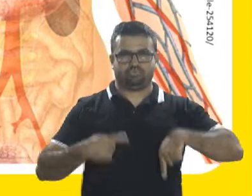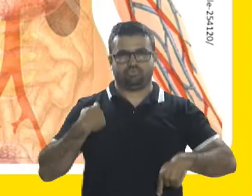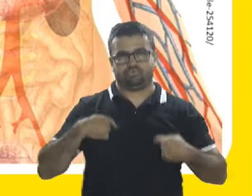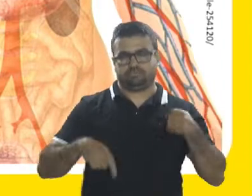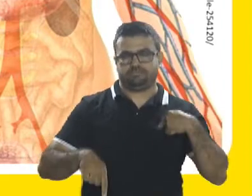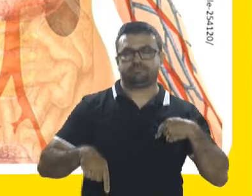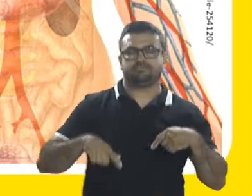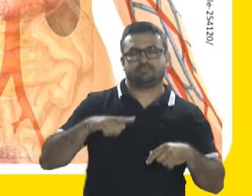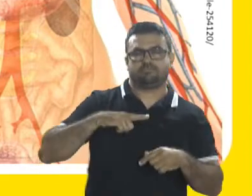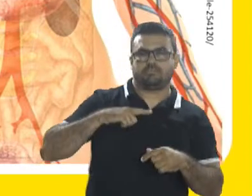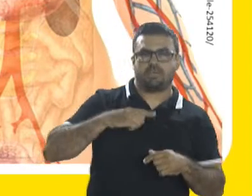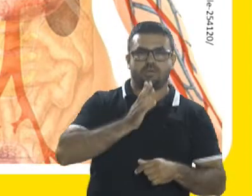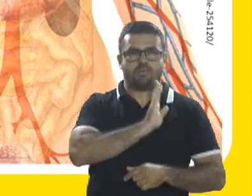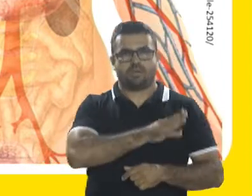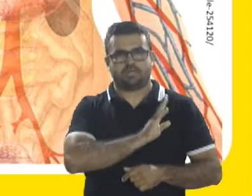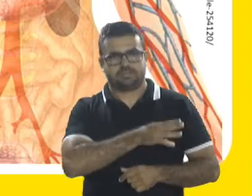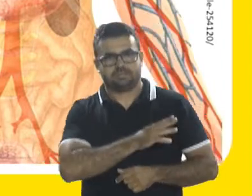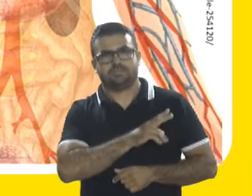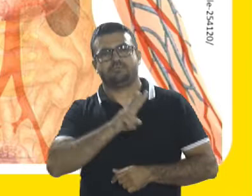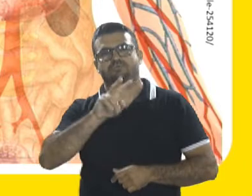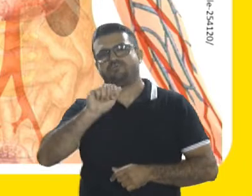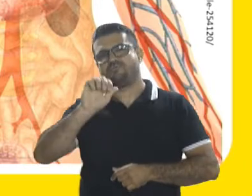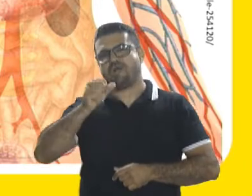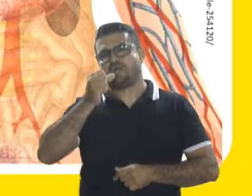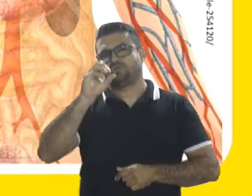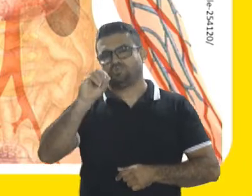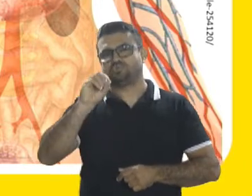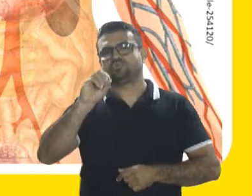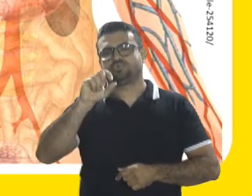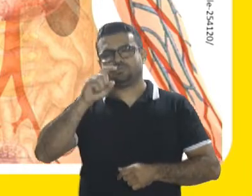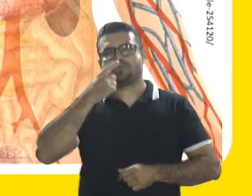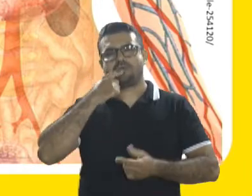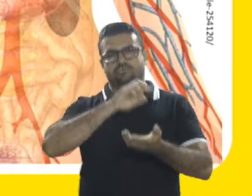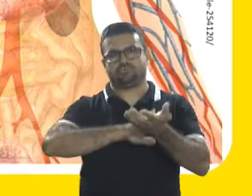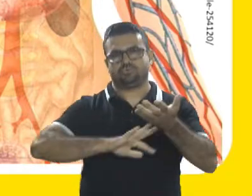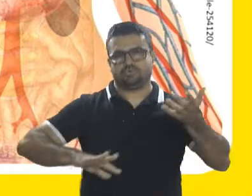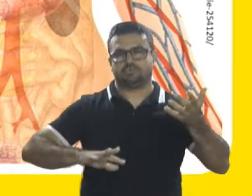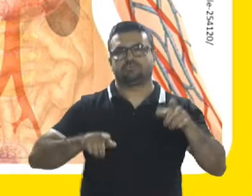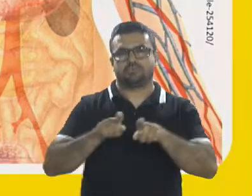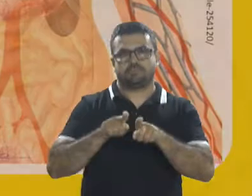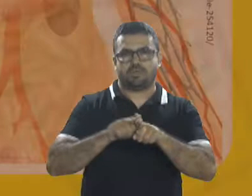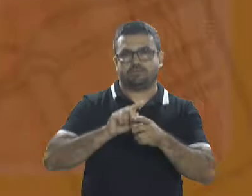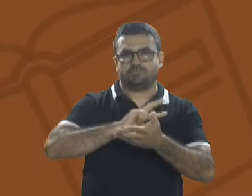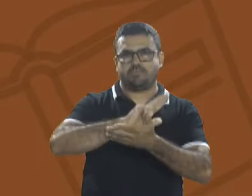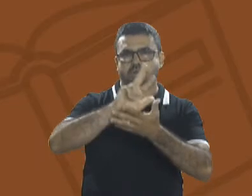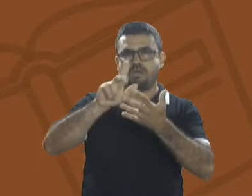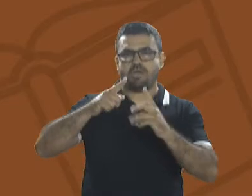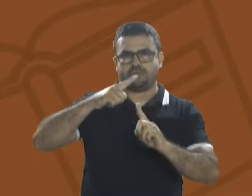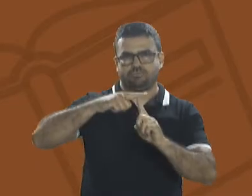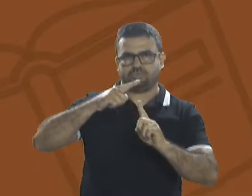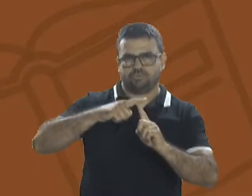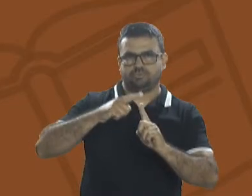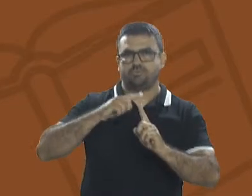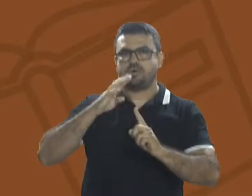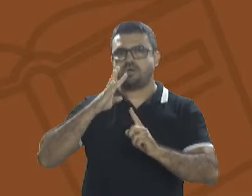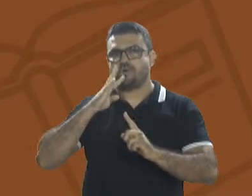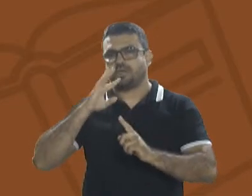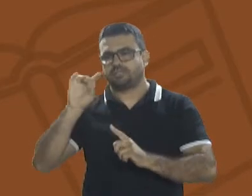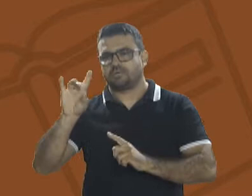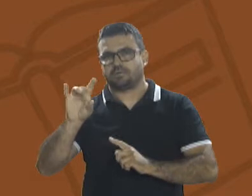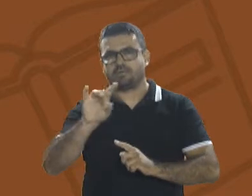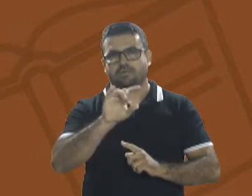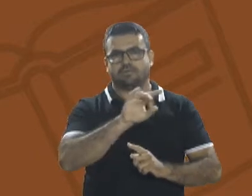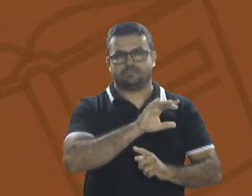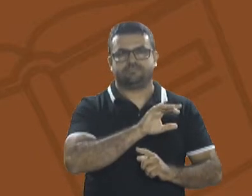vasos sanguíneos, que são artérias, veias ou capilares. A gente vai conhecer cada um desses um pouquinho